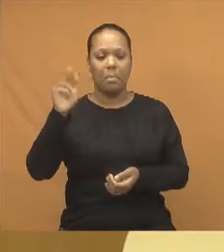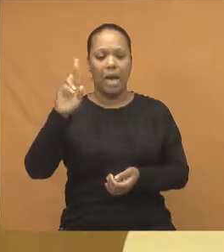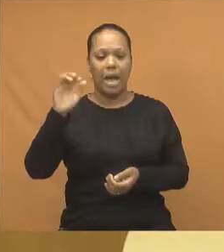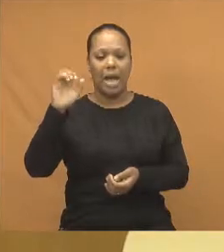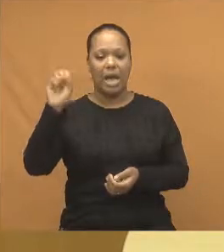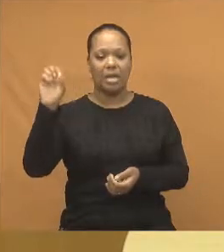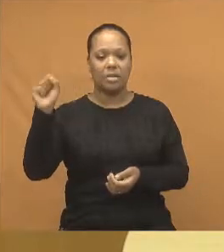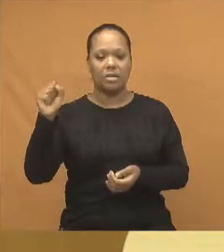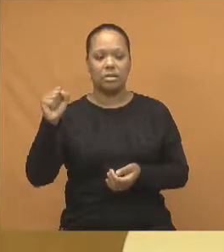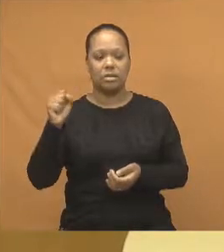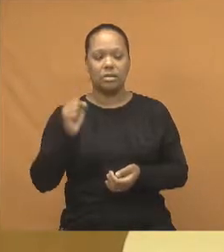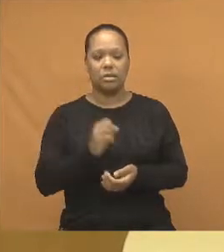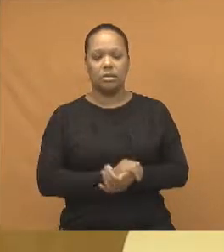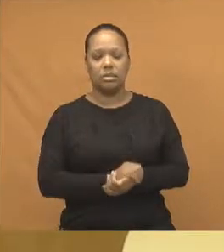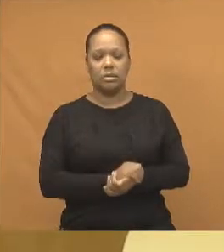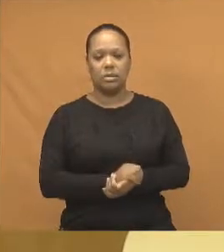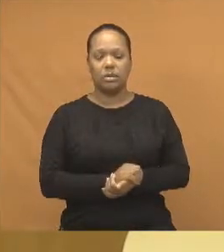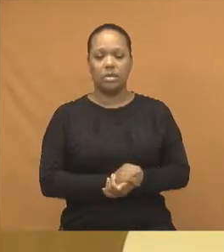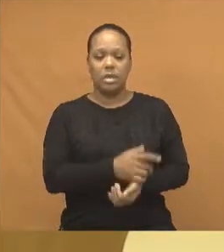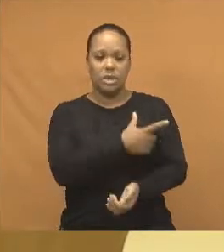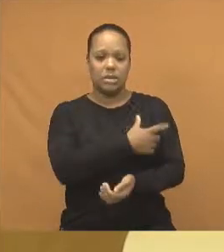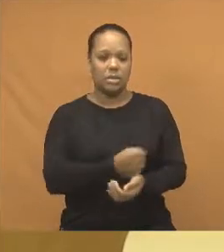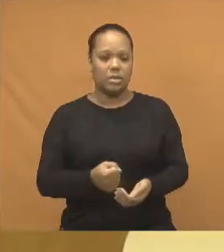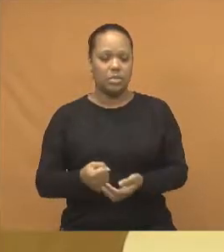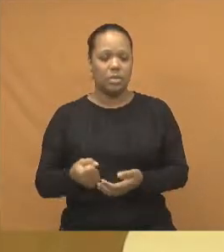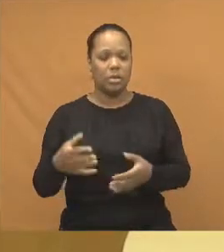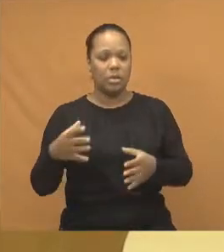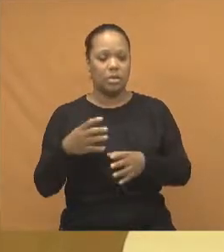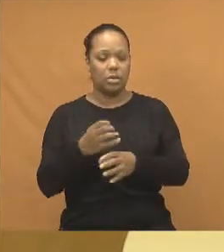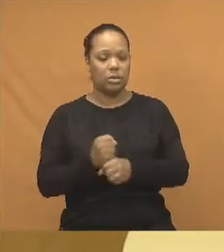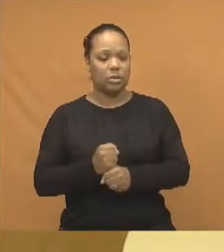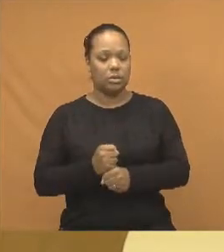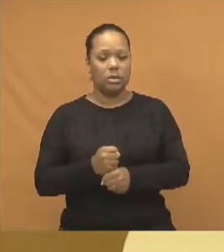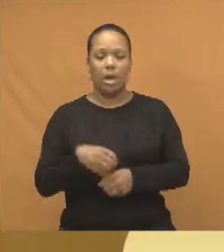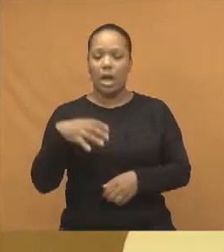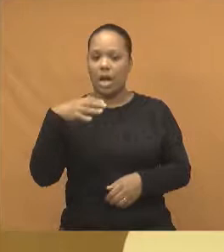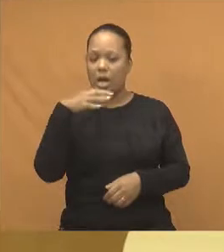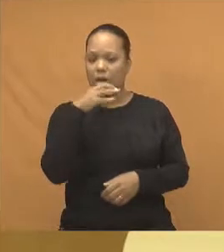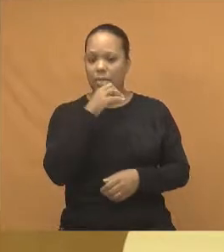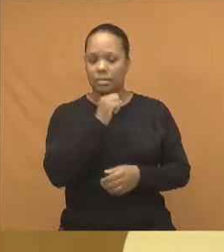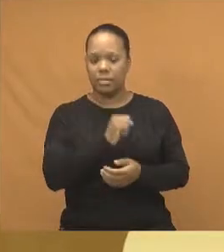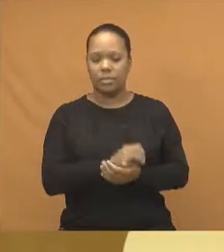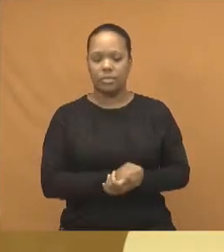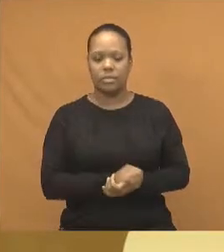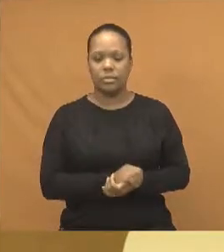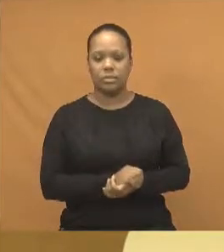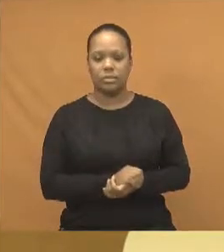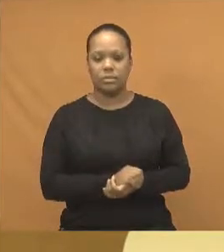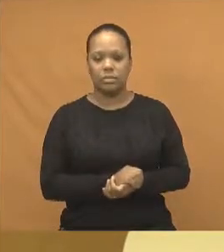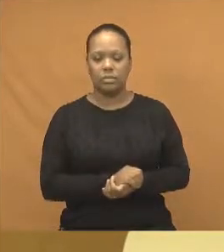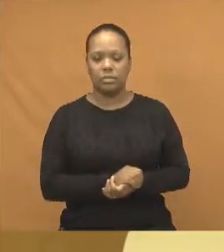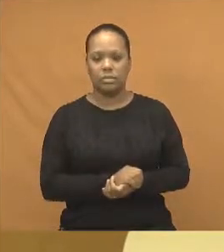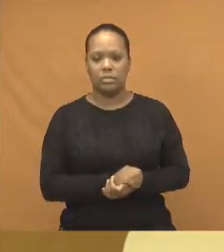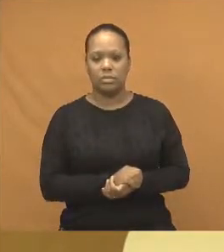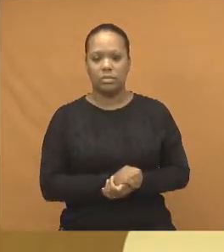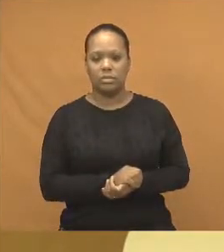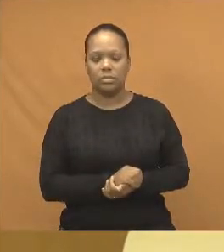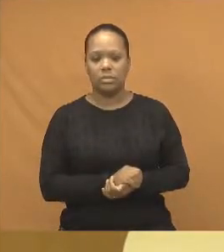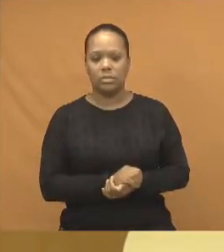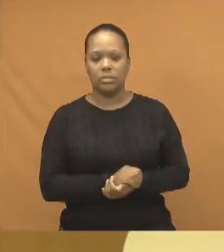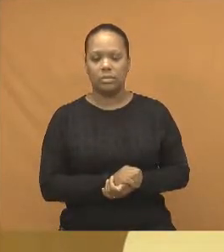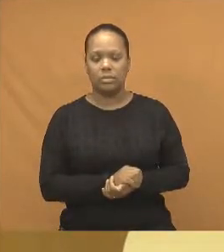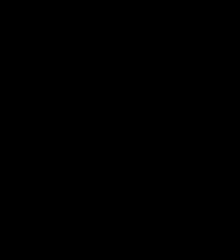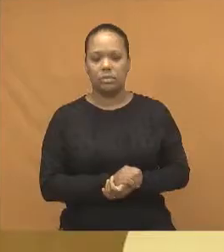E o exame, ele sai um resultado rápido. E lá, só para a gente saber, o resultado que eles passaram